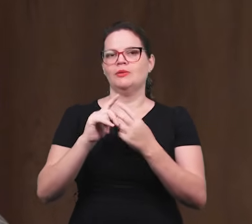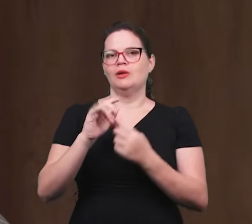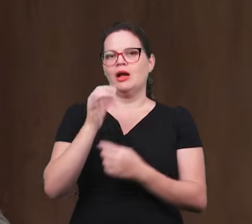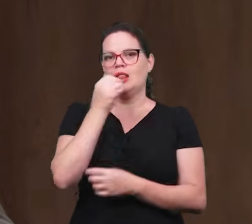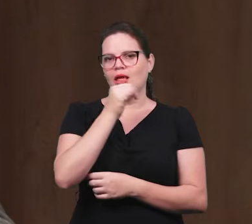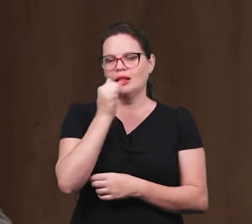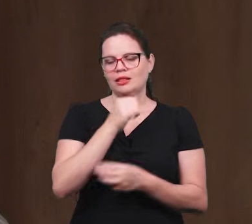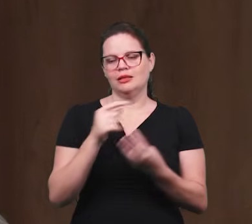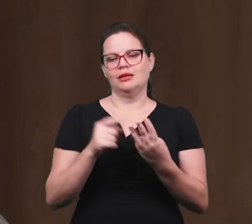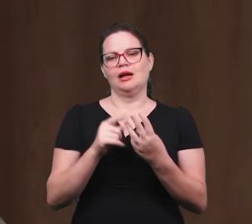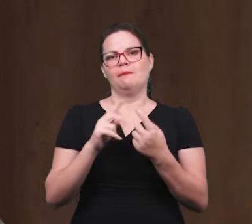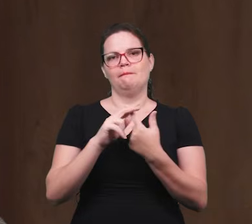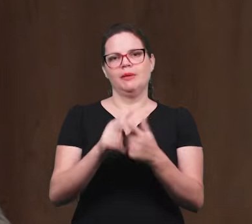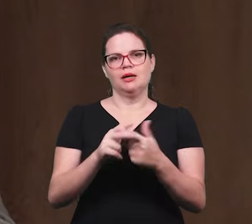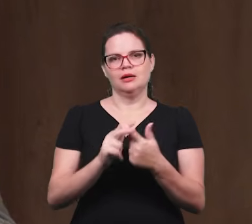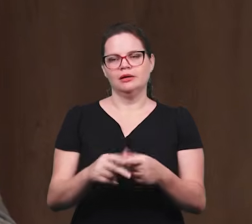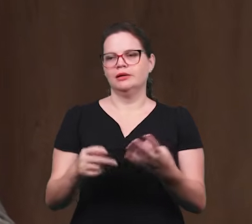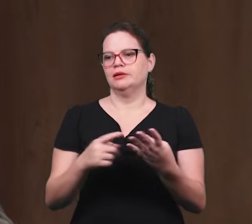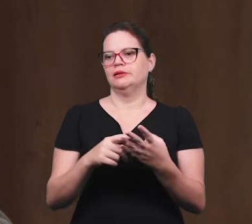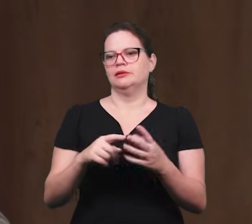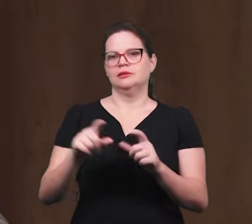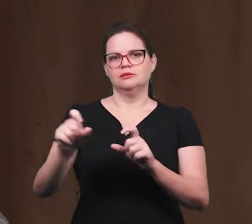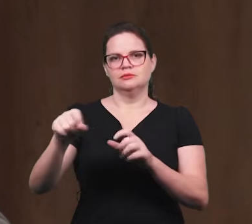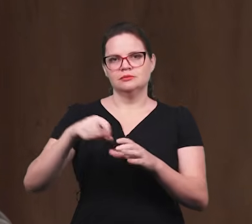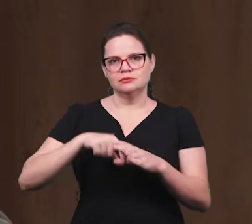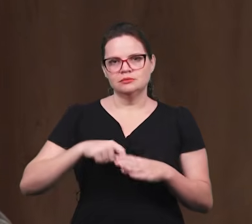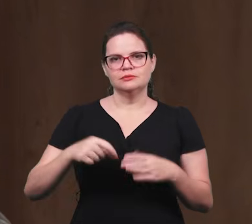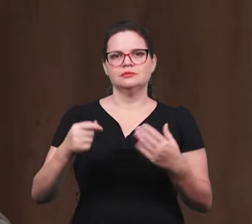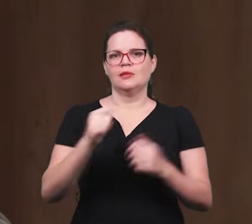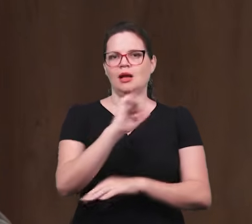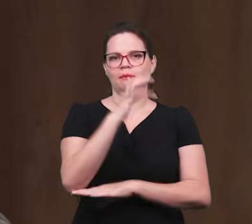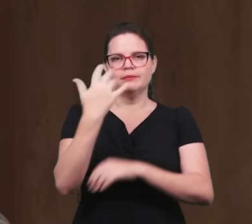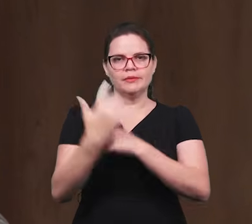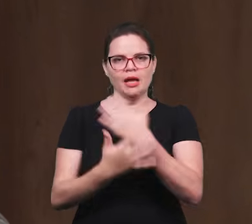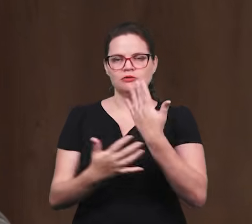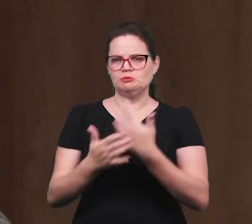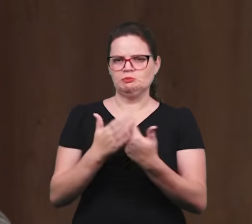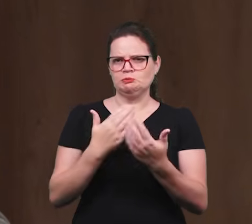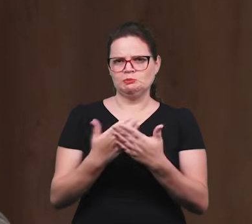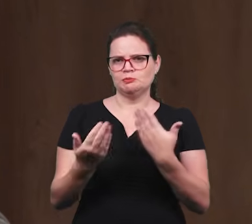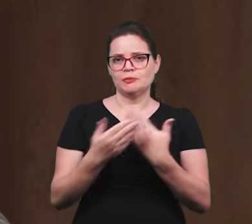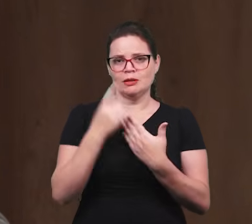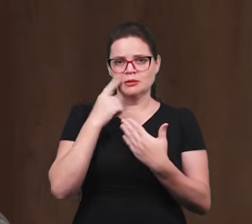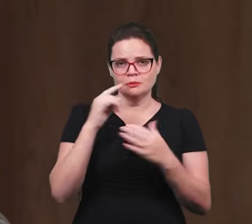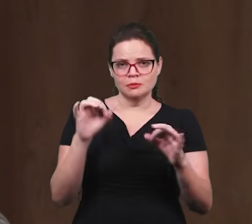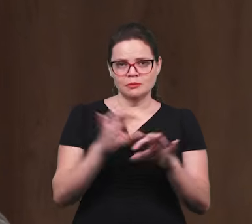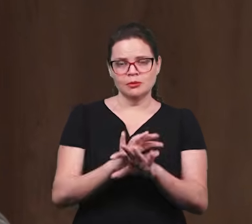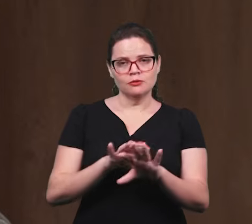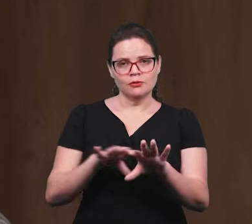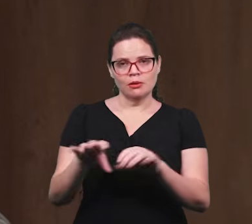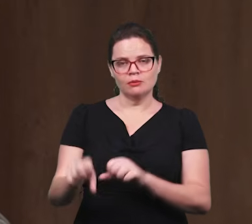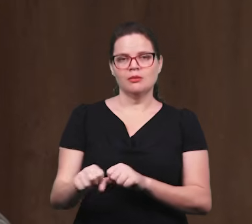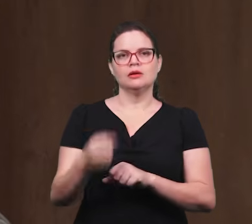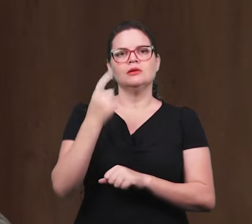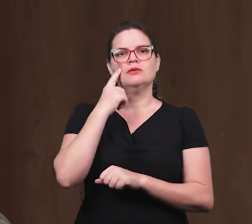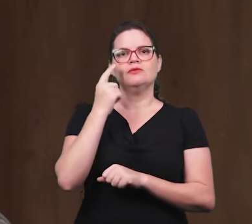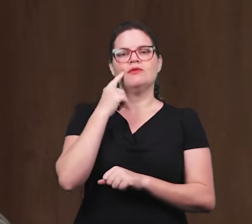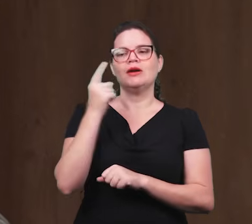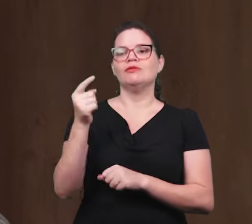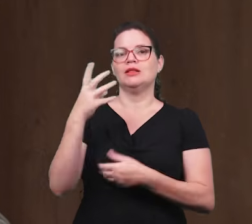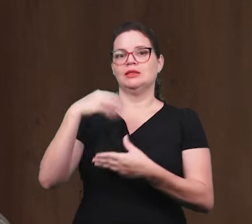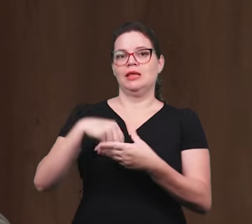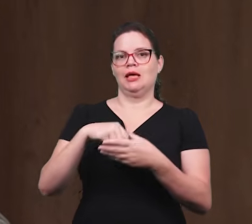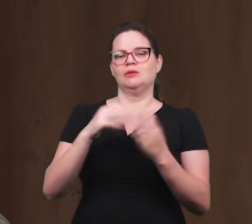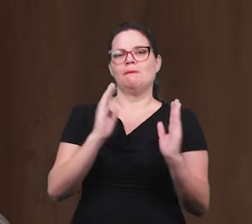mecânica, agronômica, meio ambiente, você pode observar nos processos licitatórios